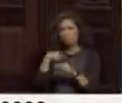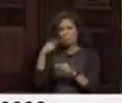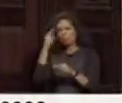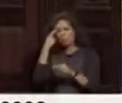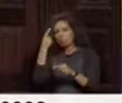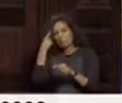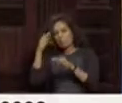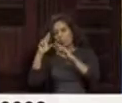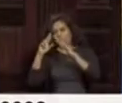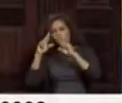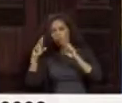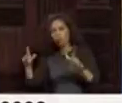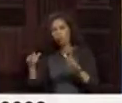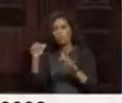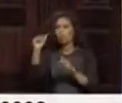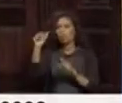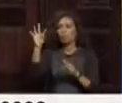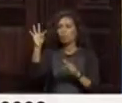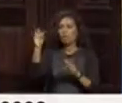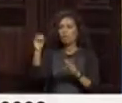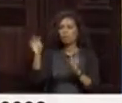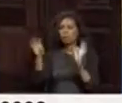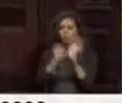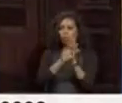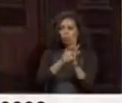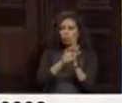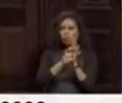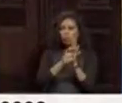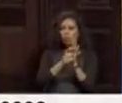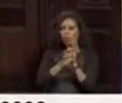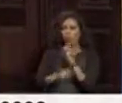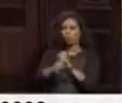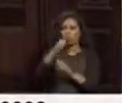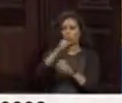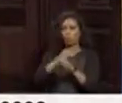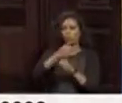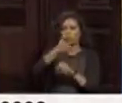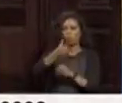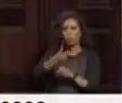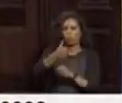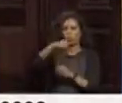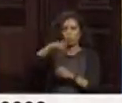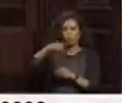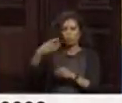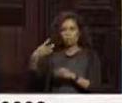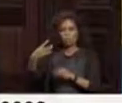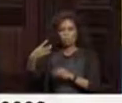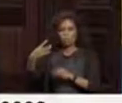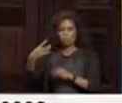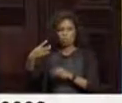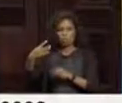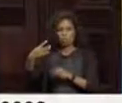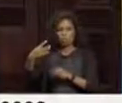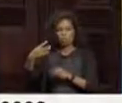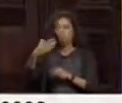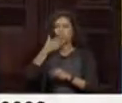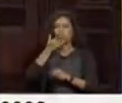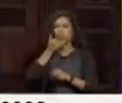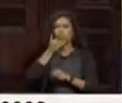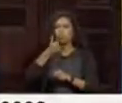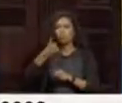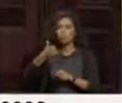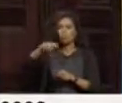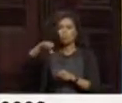lá, que ele... O pessoal, mas não deve ter preocupação, porque isso daí nós vamos ter o